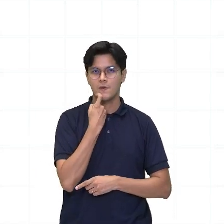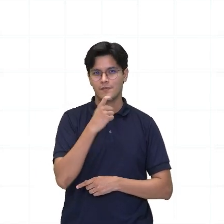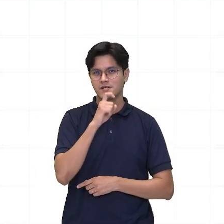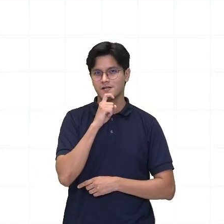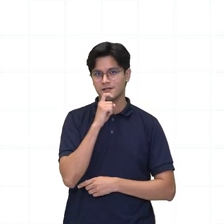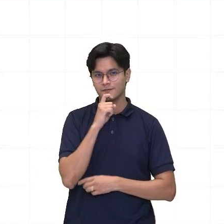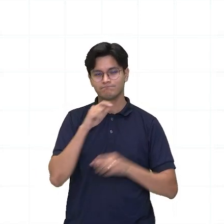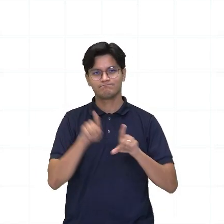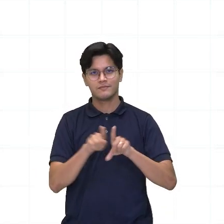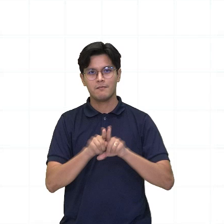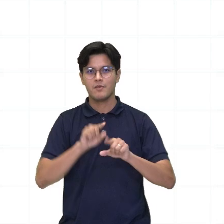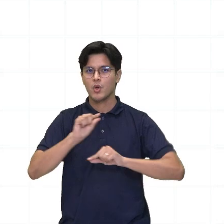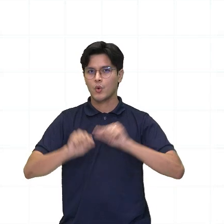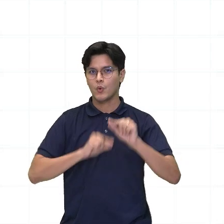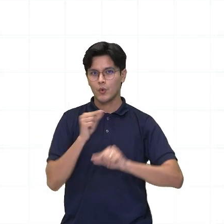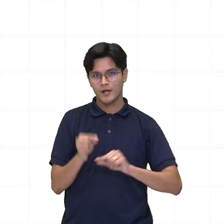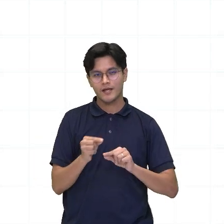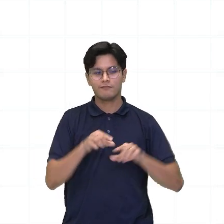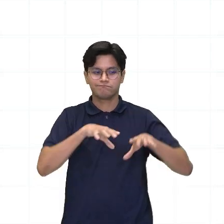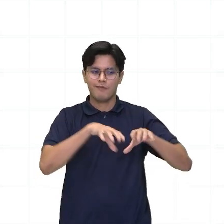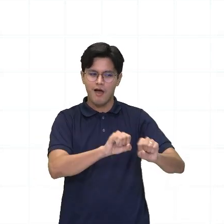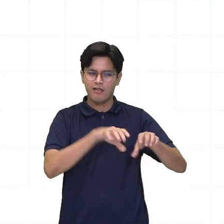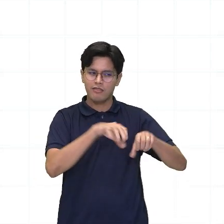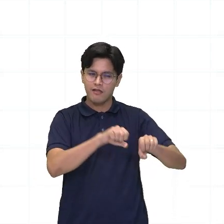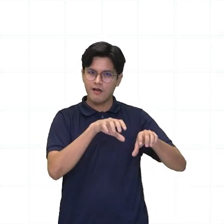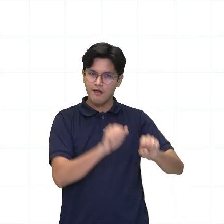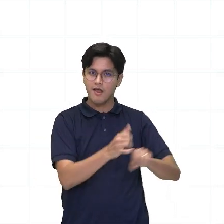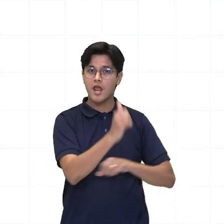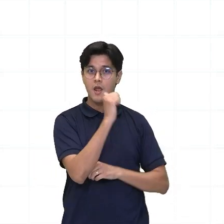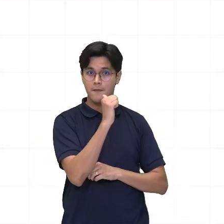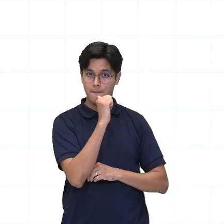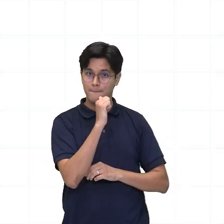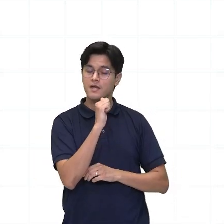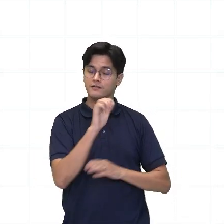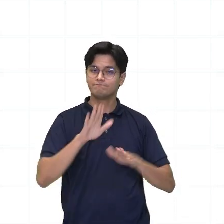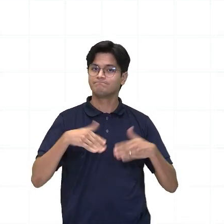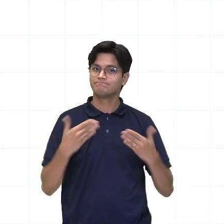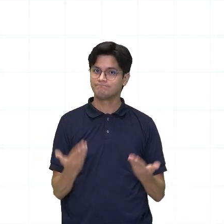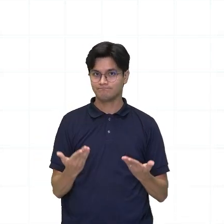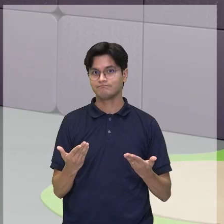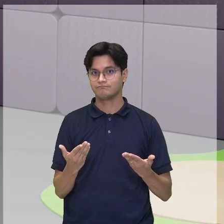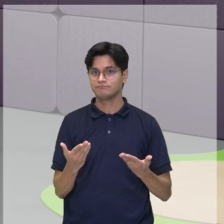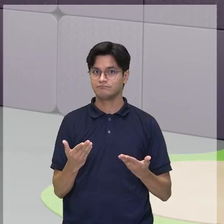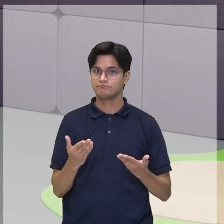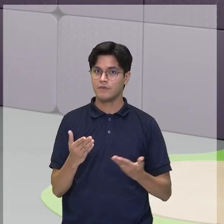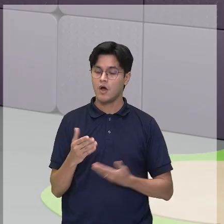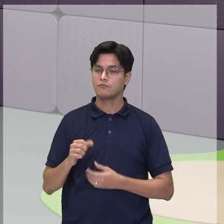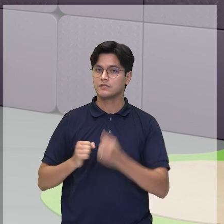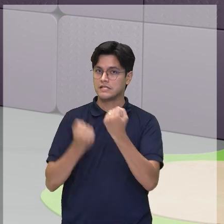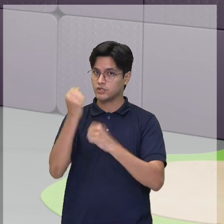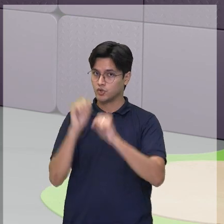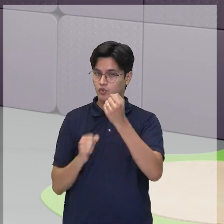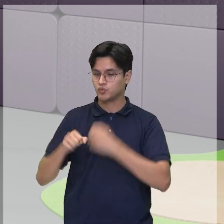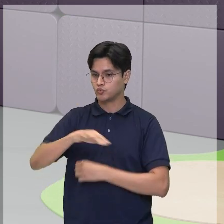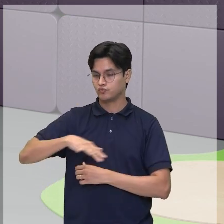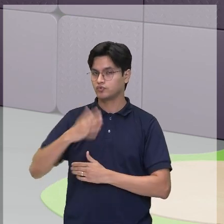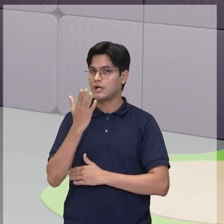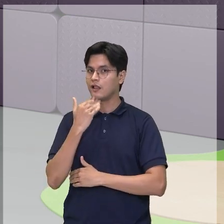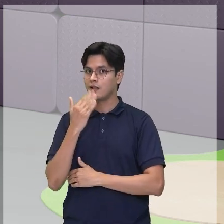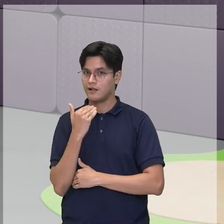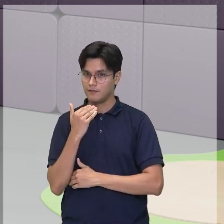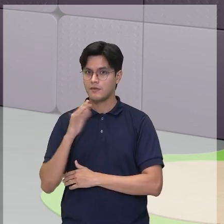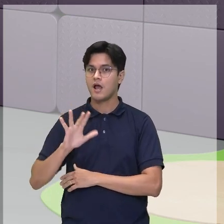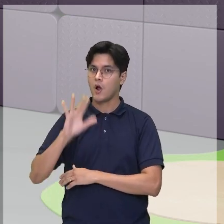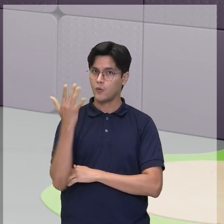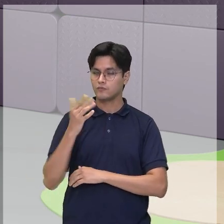tomar um açaí? Então, essa aplicação dentro da indústria alimentícia é